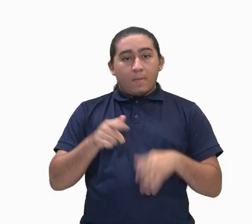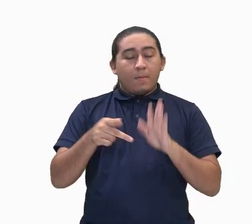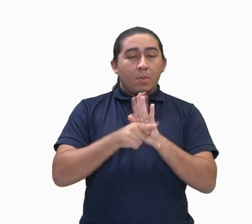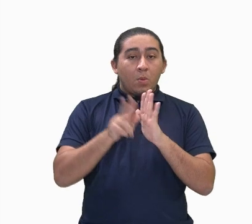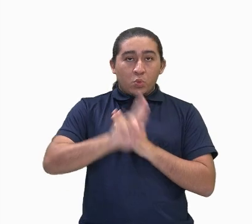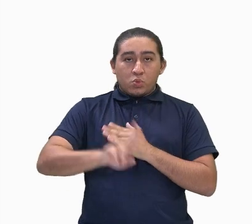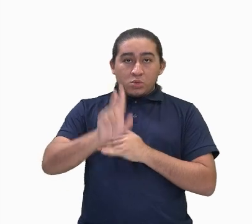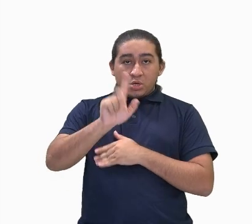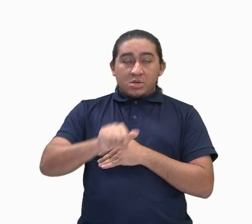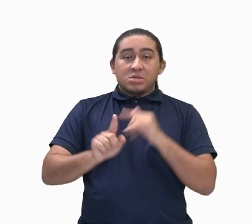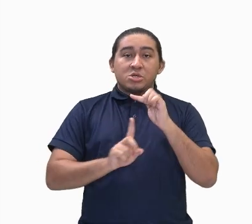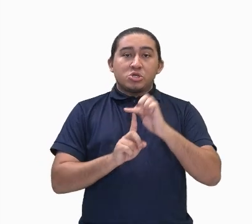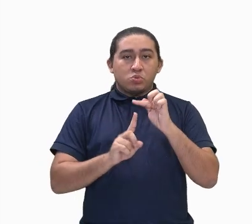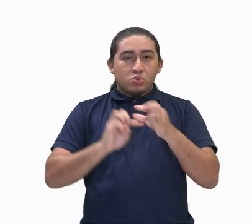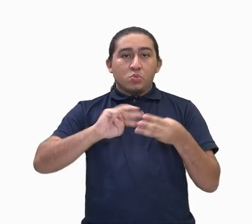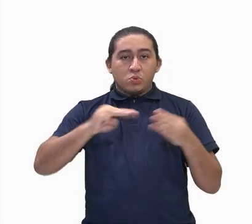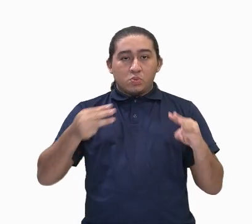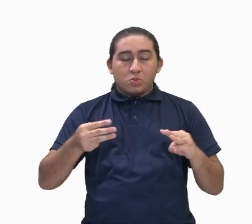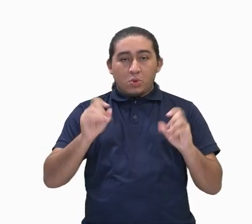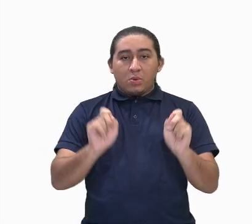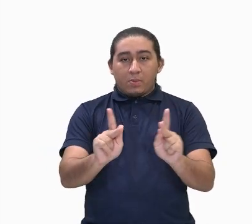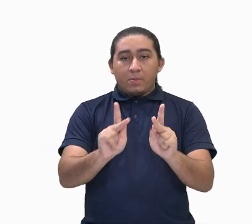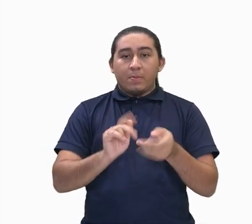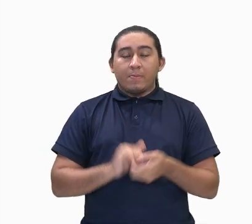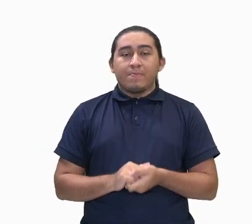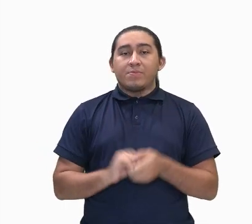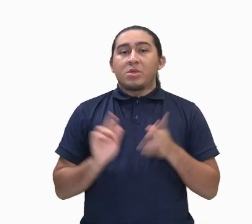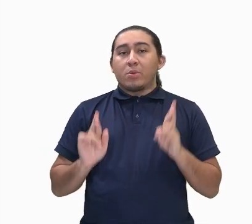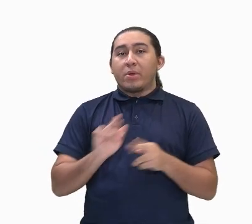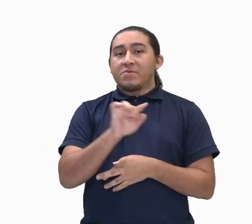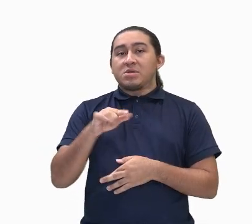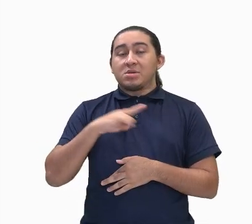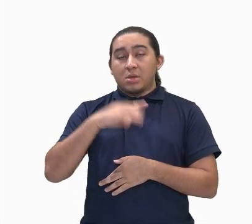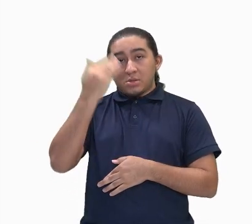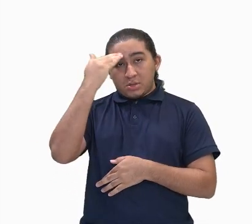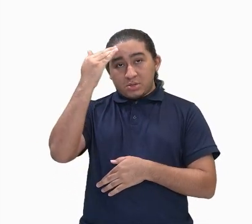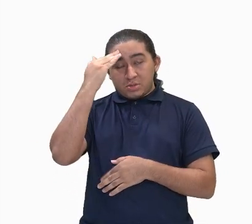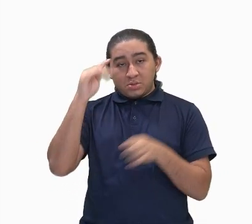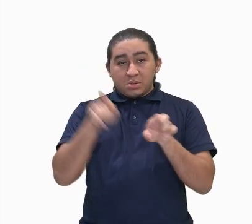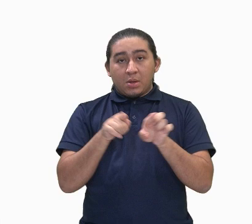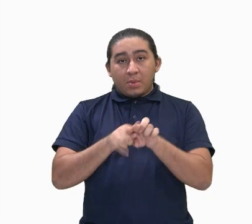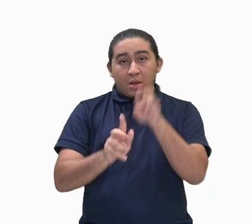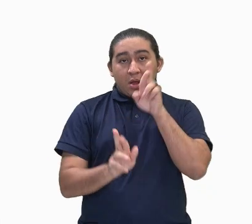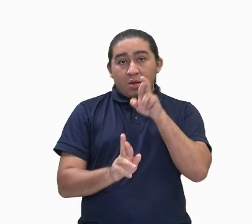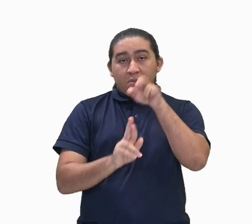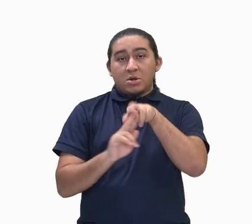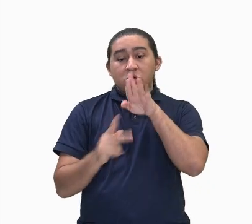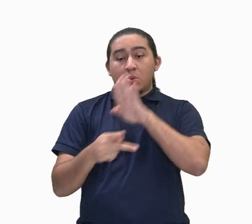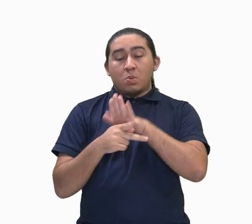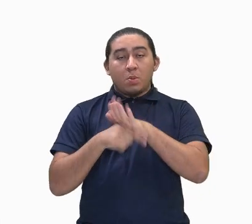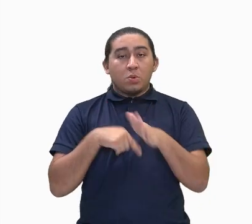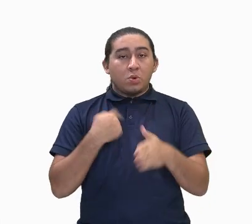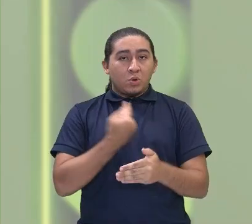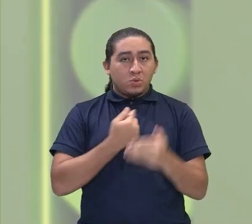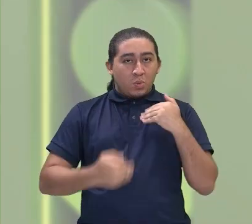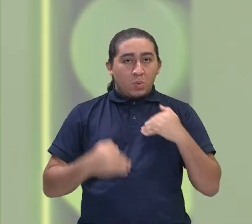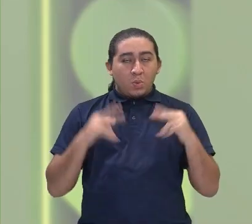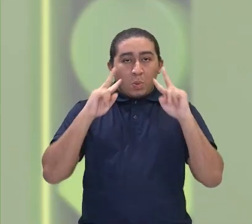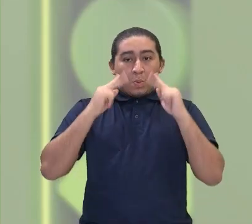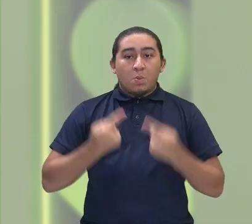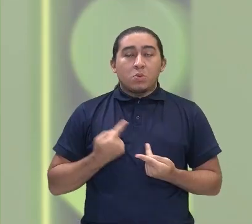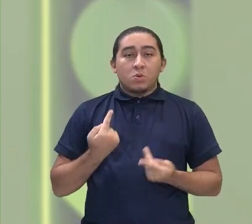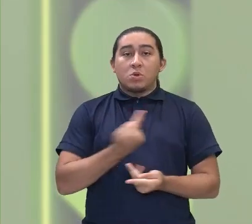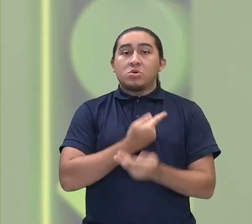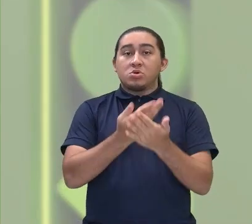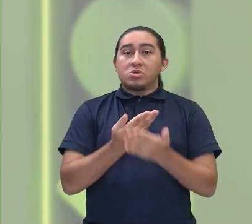por esse tecido, certo? Espero que vocês tenham compreendido aí sobre os tecidos do nosso corpo humano que nós estudamos aí na